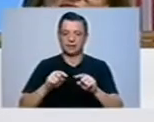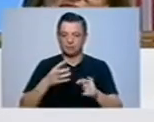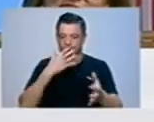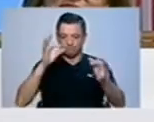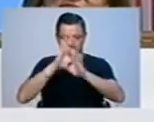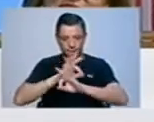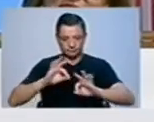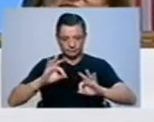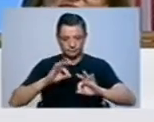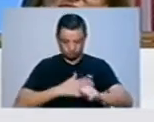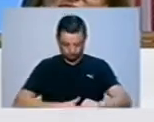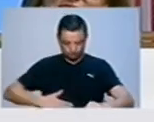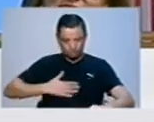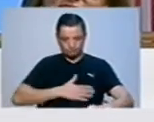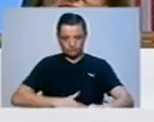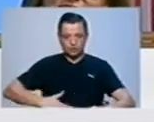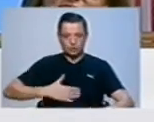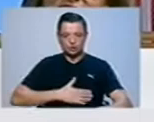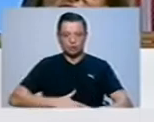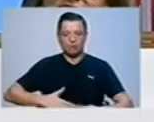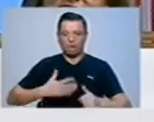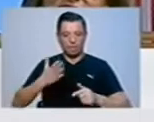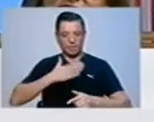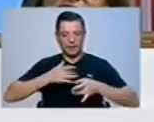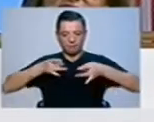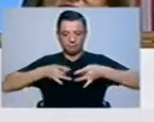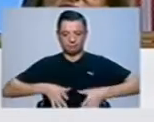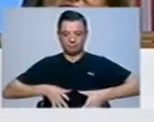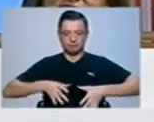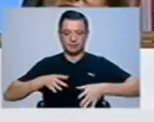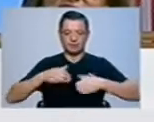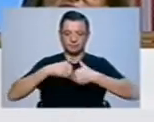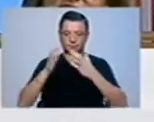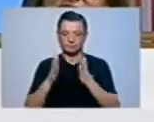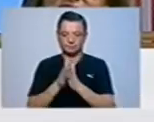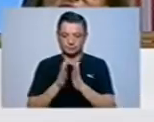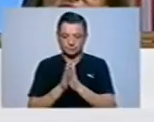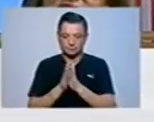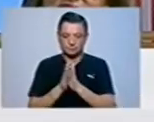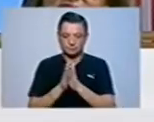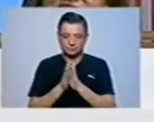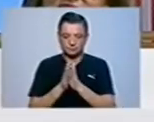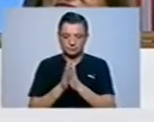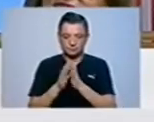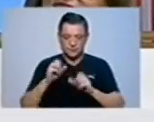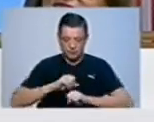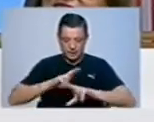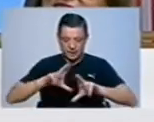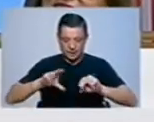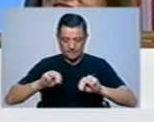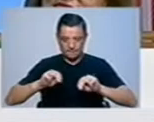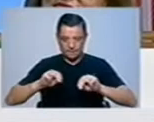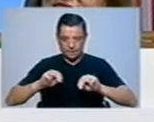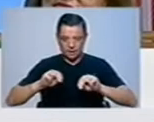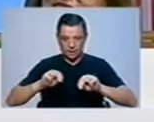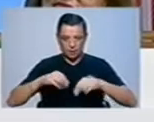ótimo para o nosso intestino. Ajuda a digestão. Muito, muito, muito na digestão. E além deles serem, limpar toda a